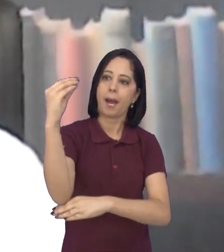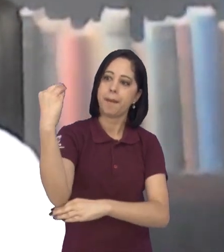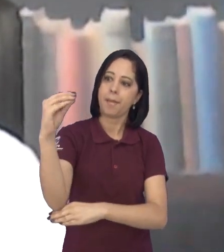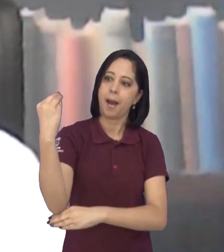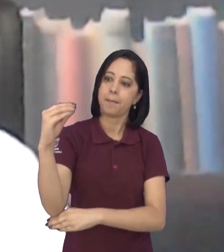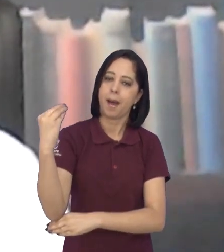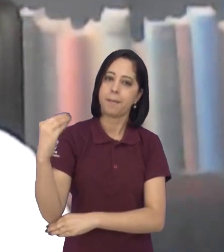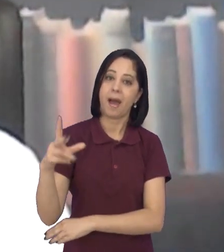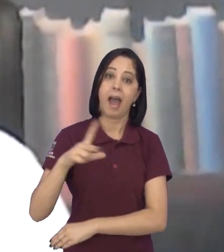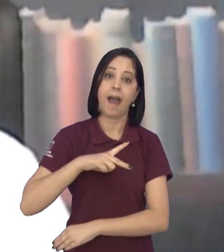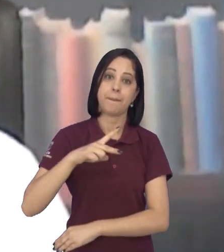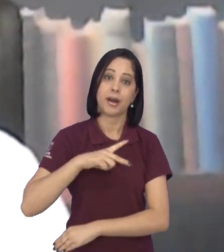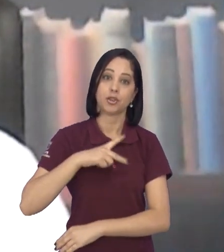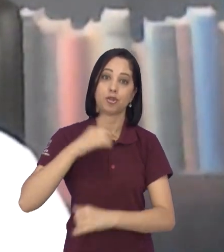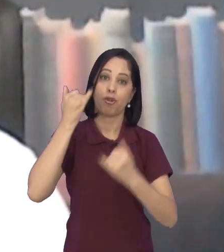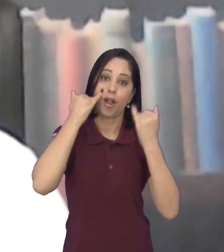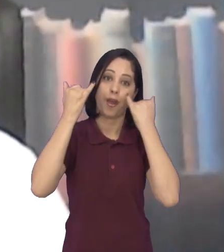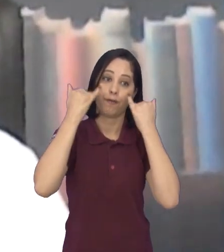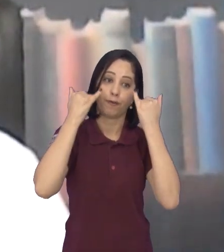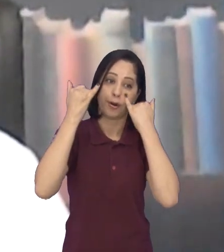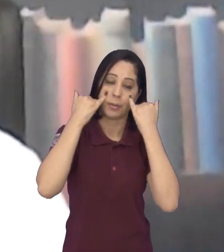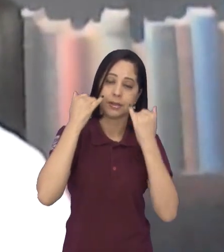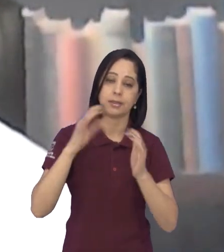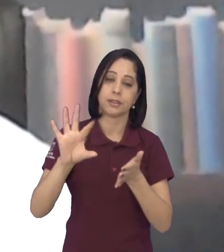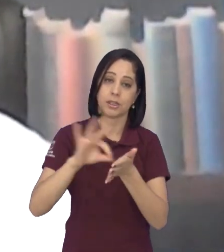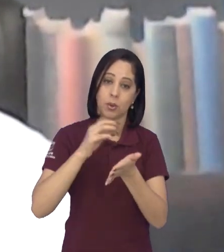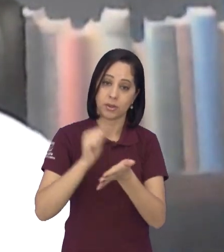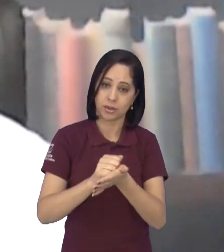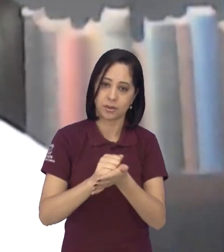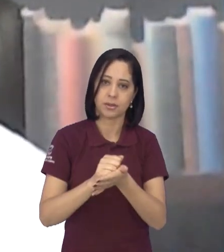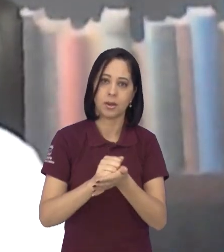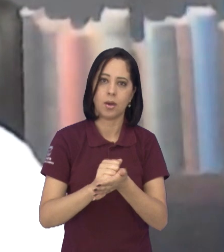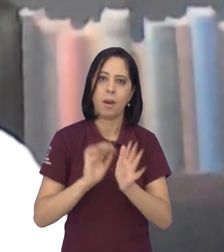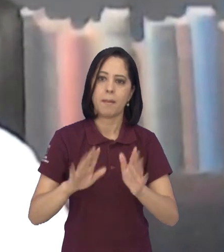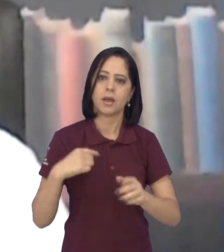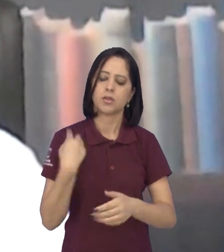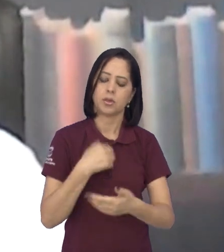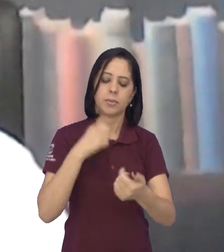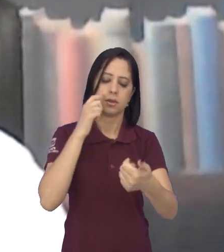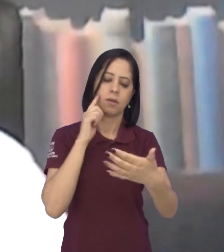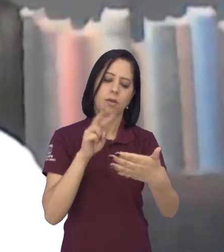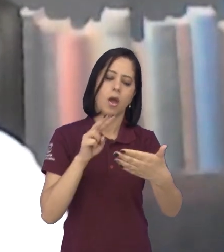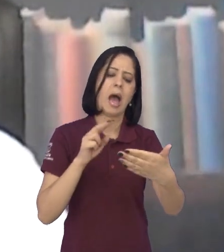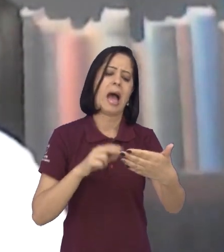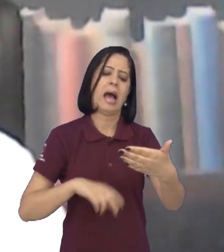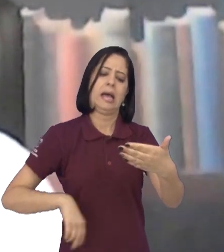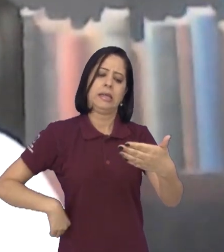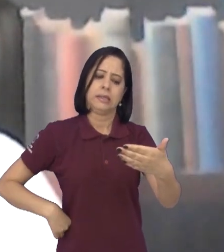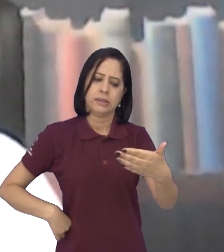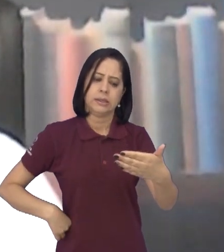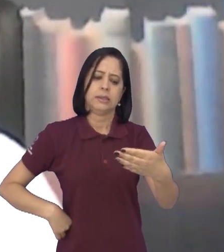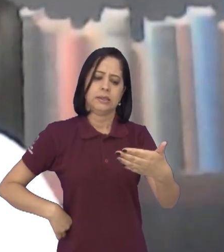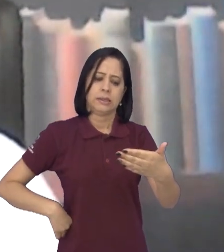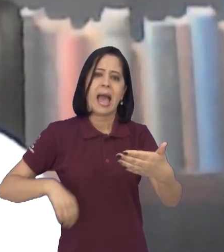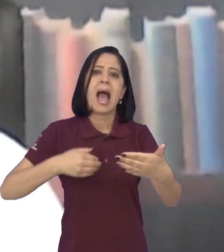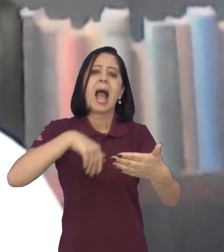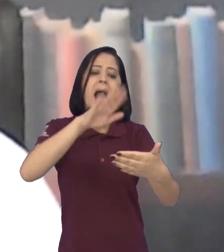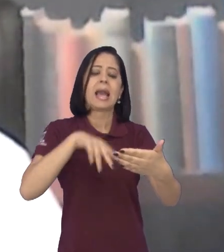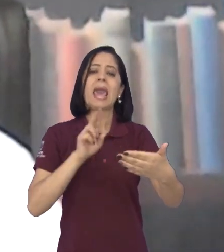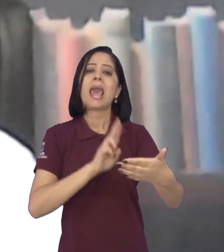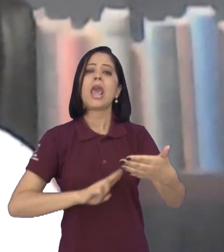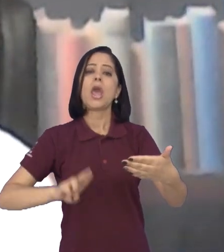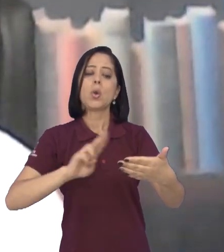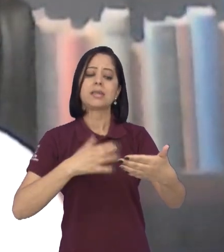nós devemos acender uma luzinha vermelha a dizer cadastro para quê? Significa que, do outro lado, vão utilizar os nossos